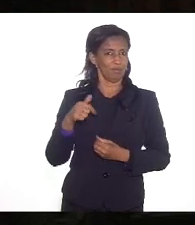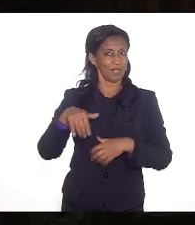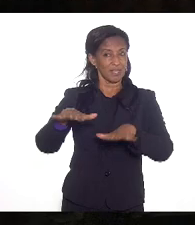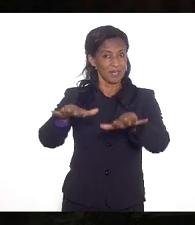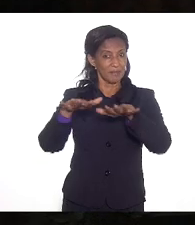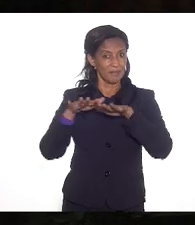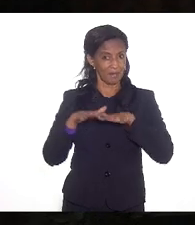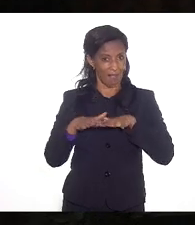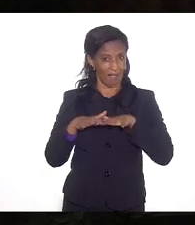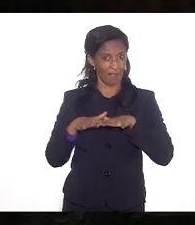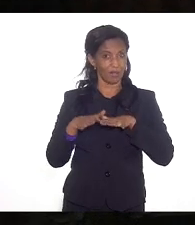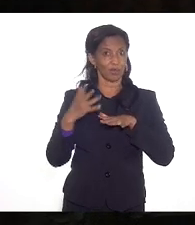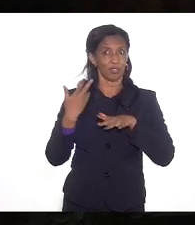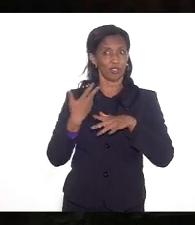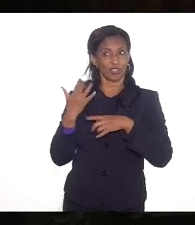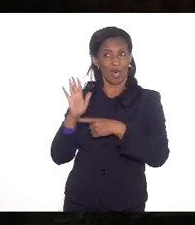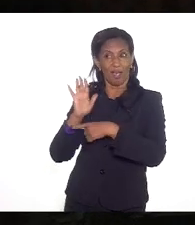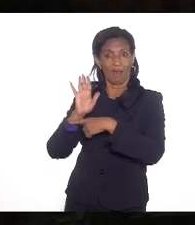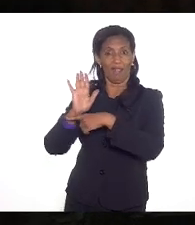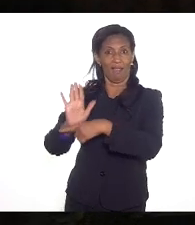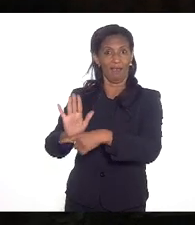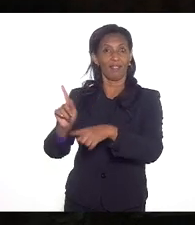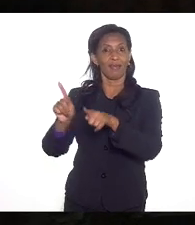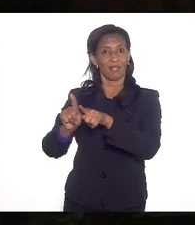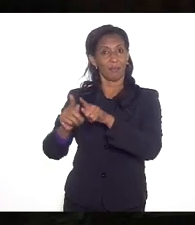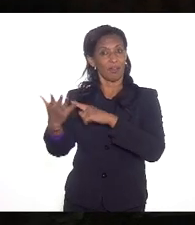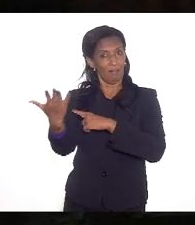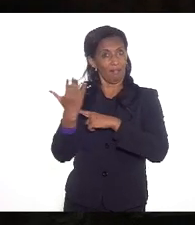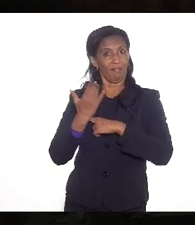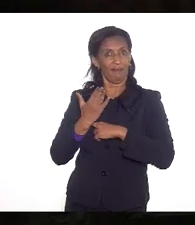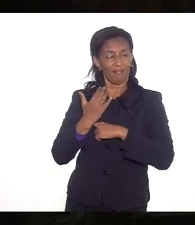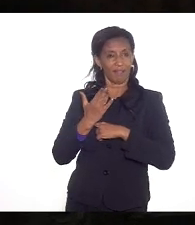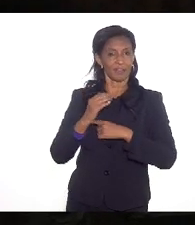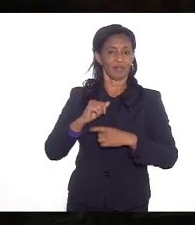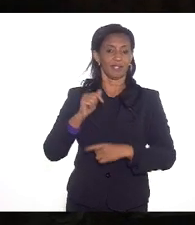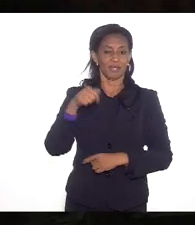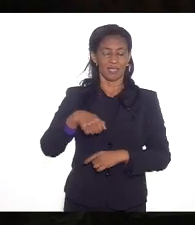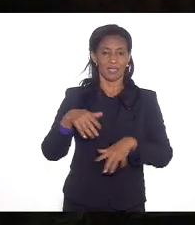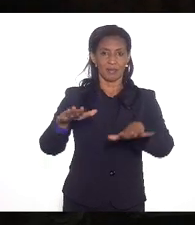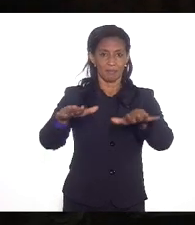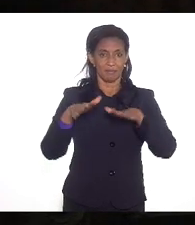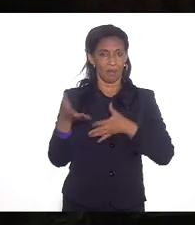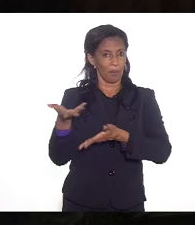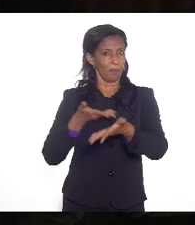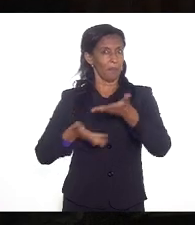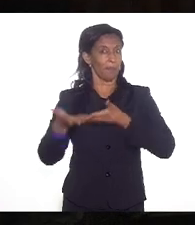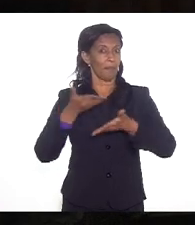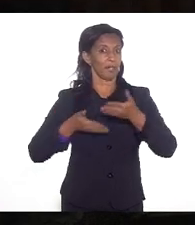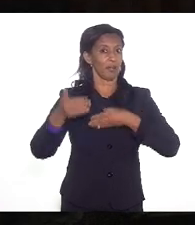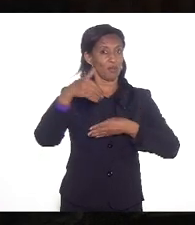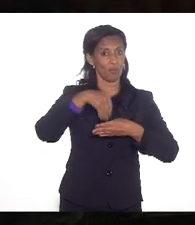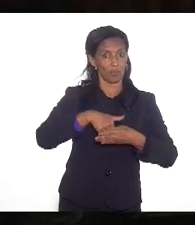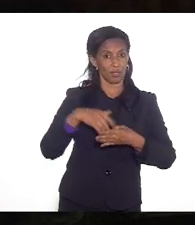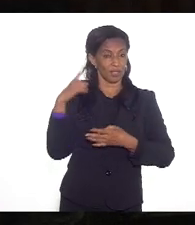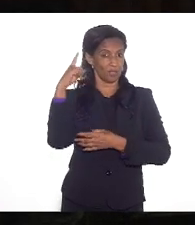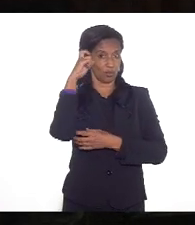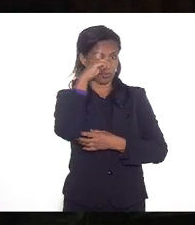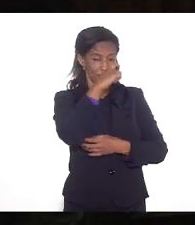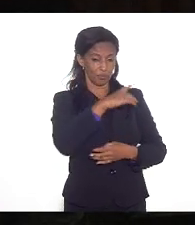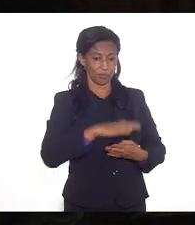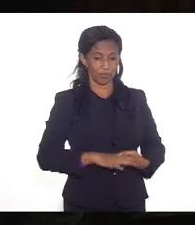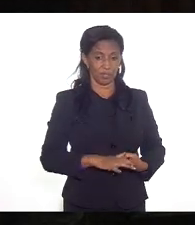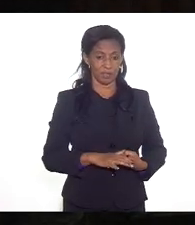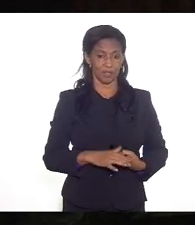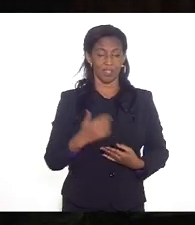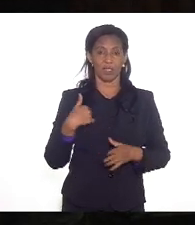já depende e fui atendida senhor presidente neste plenário ou perto fez votações difíceis